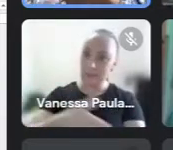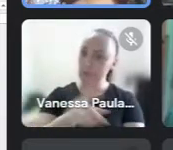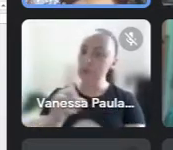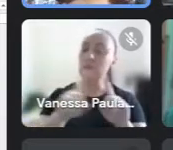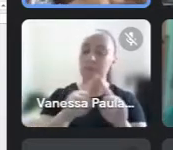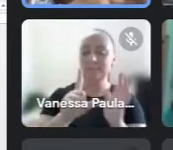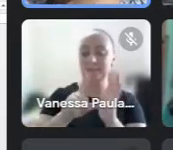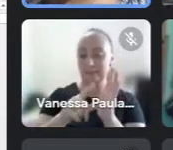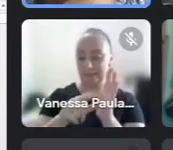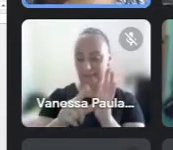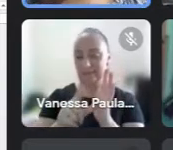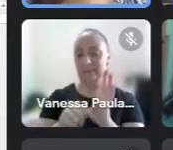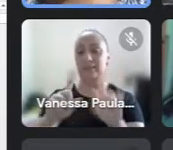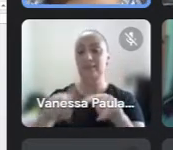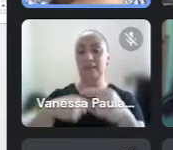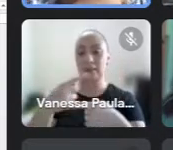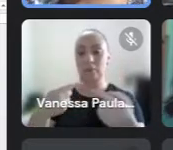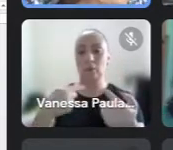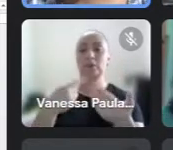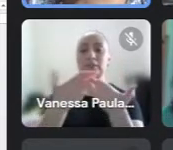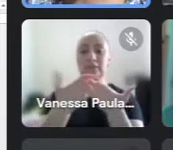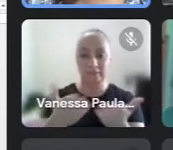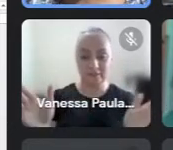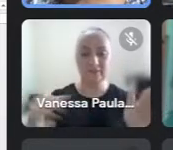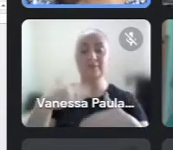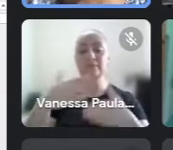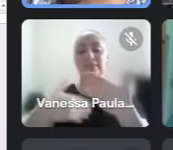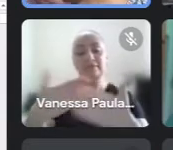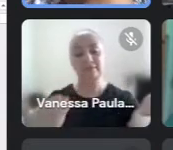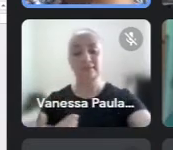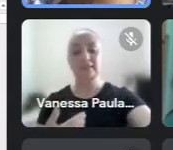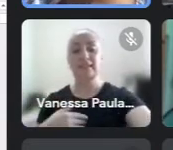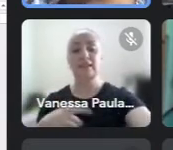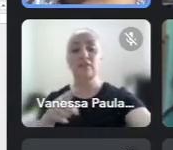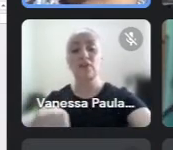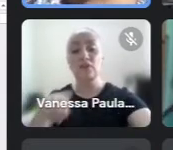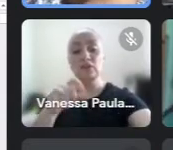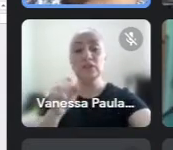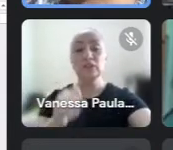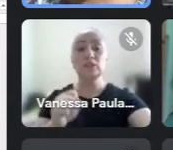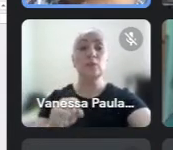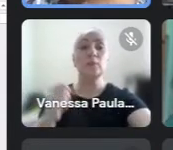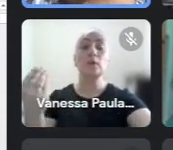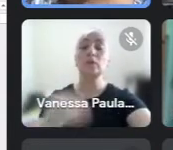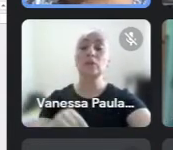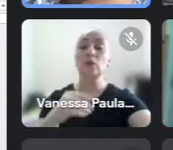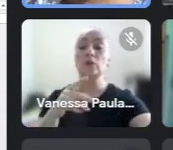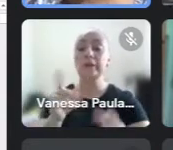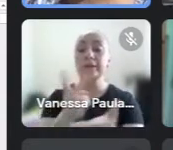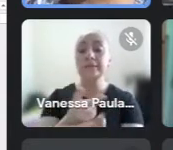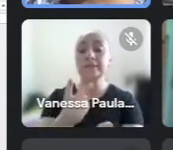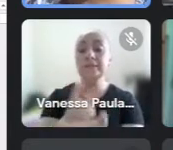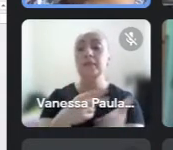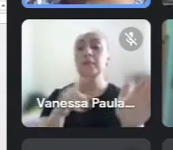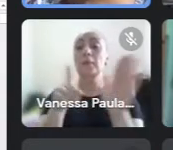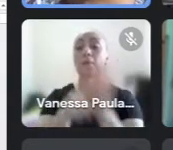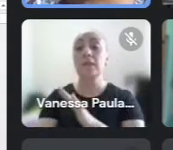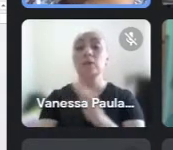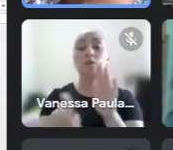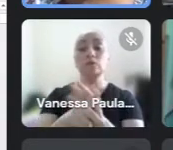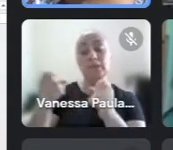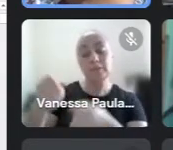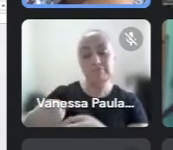entrar quando essas palestras já estão em andamento. Então, vocês podem colocar as perguntas de vocês no chat, a nossa equipe